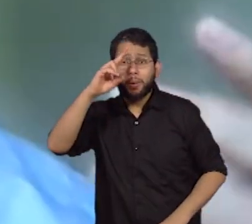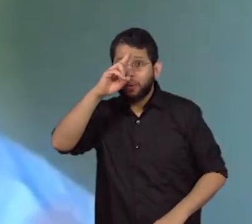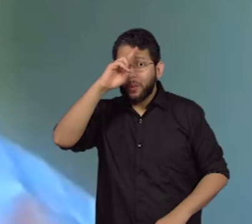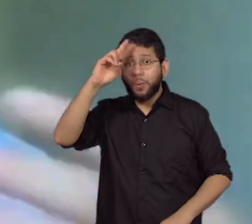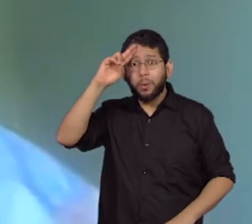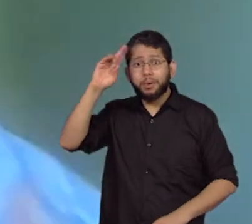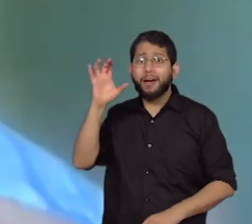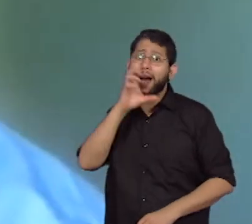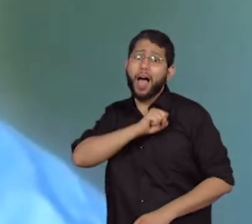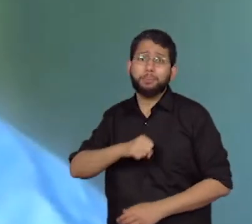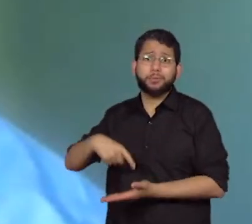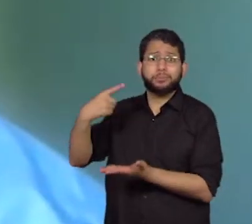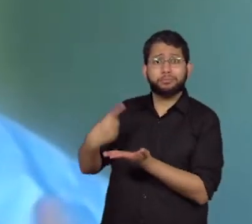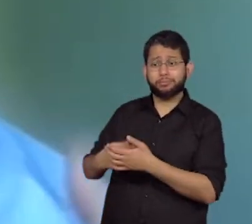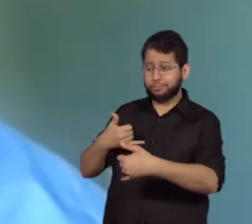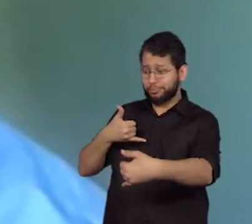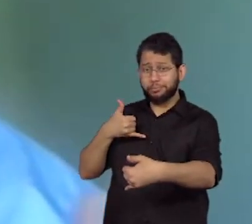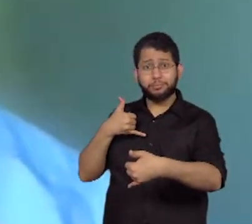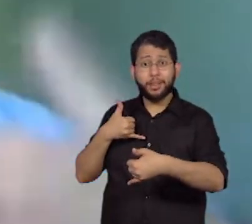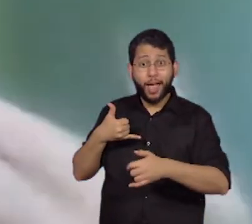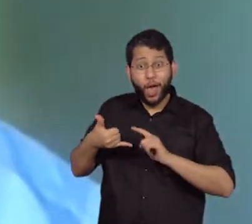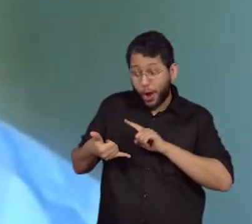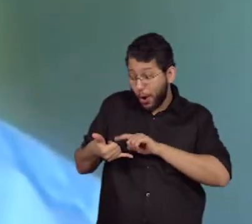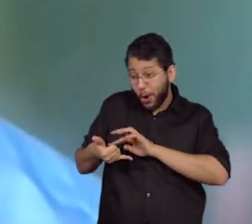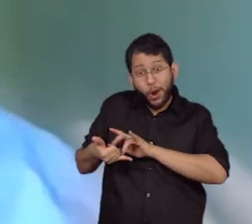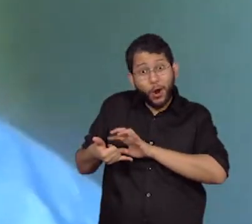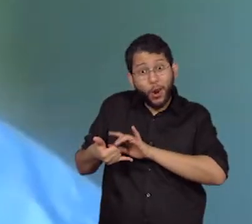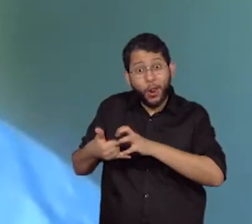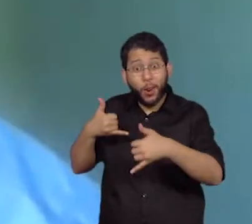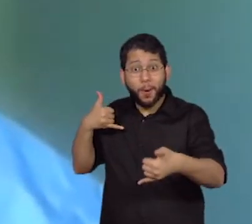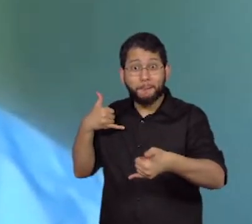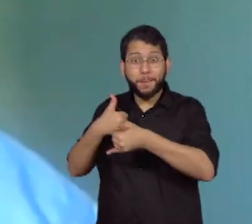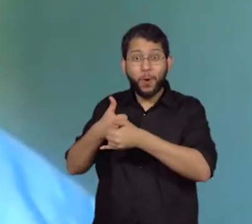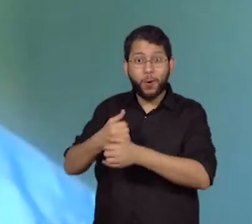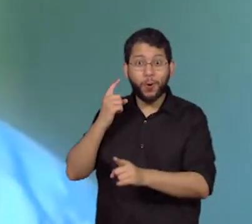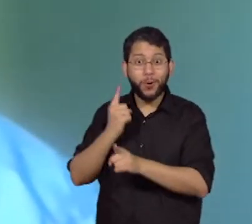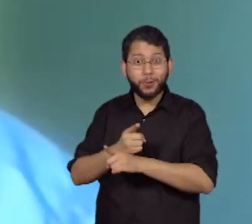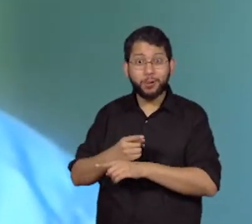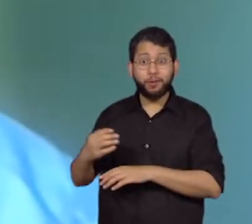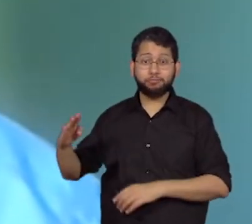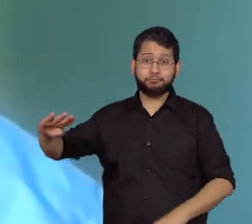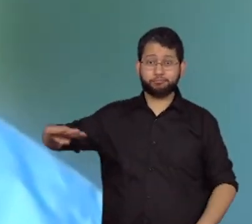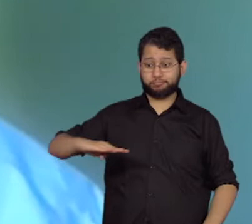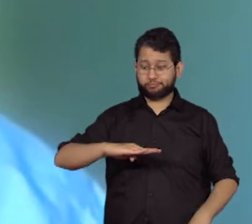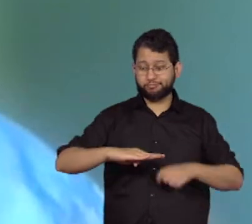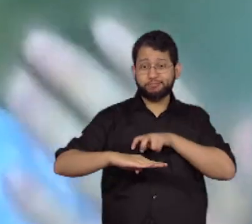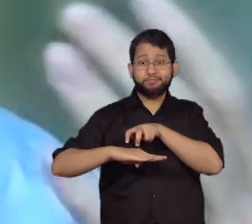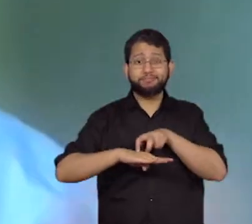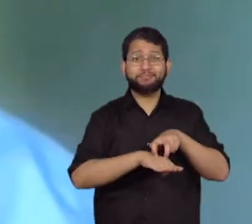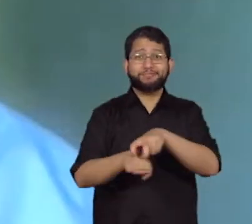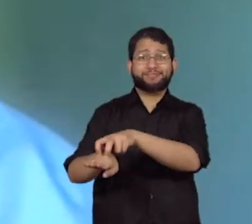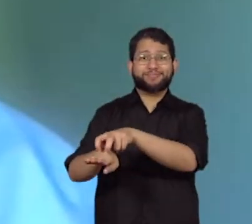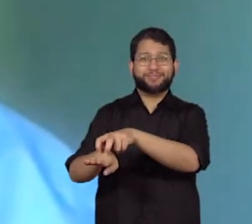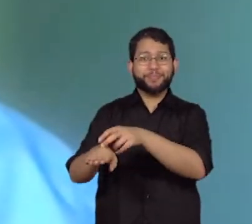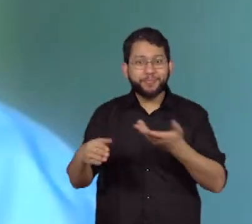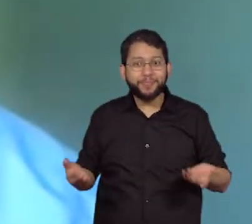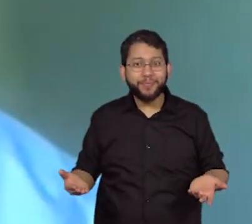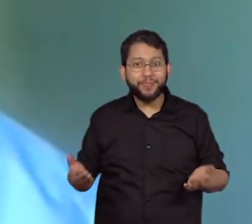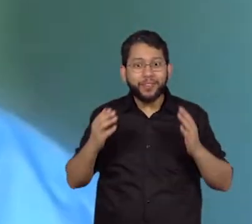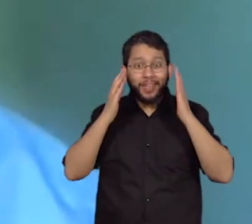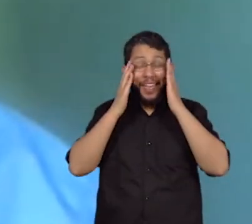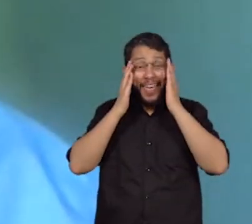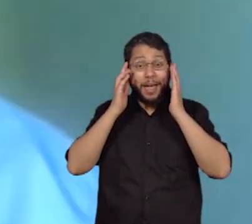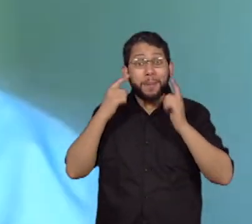pouco isso. Um pouco não, é muito isso. Você saber fazer as perguntas. E aí, de novo, acho que o fator